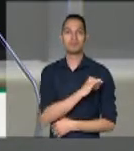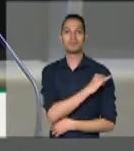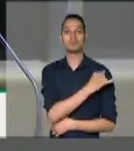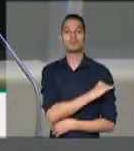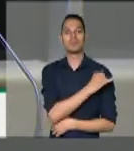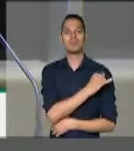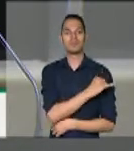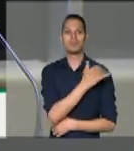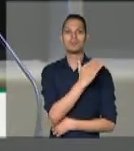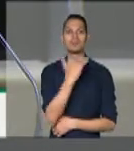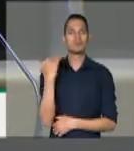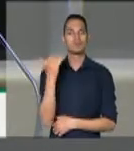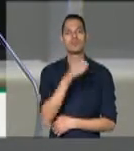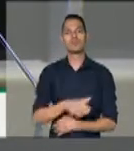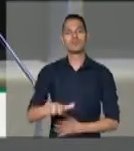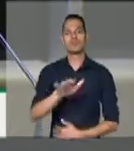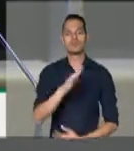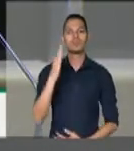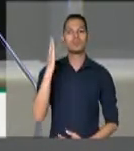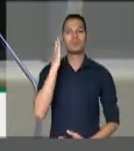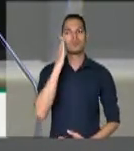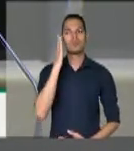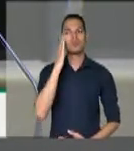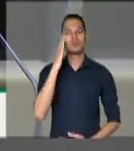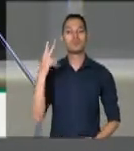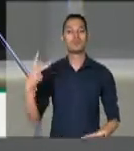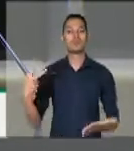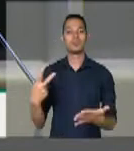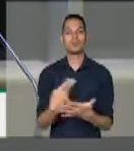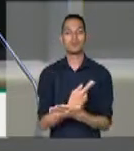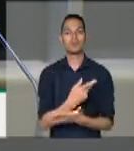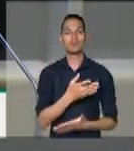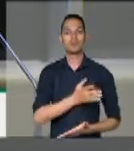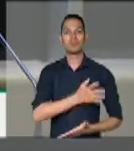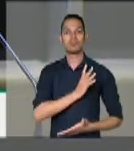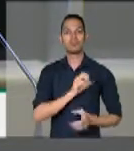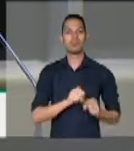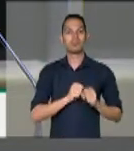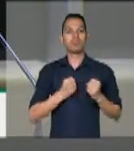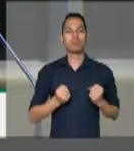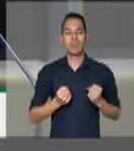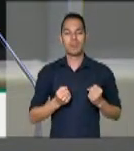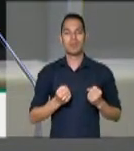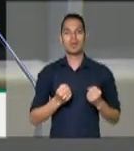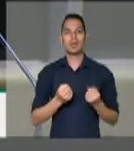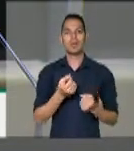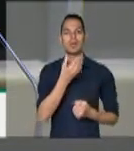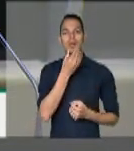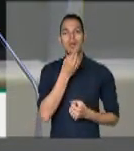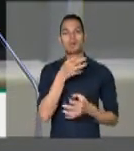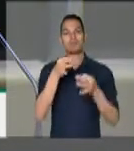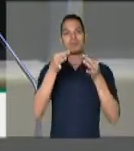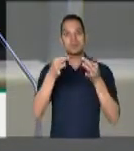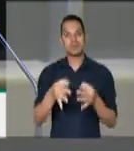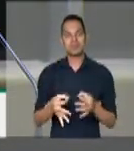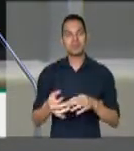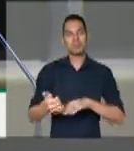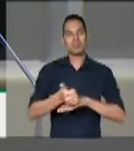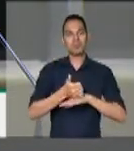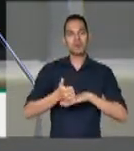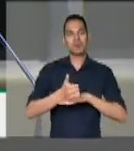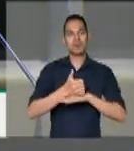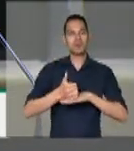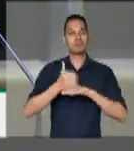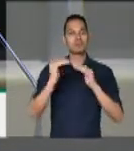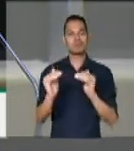Rio de Janeiro. Todos sabemos que ele sofreu um infarto. É um homem íntegro, profissional, de